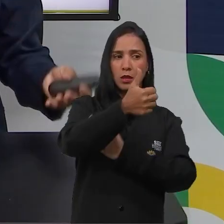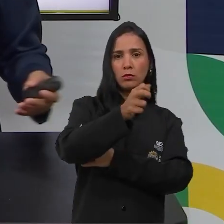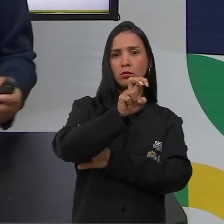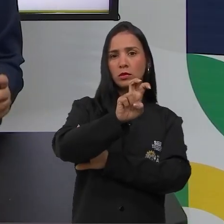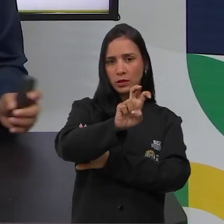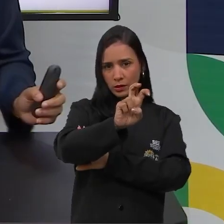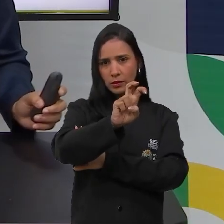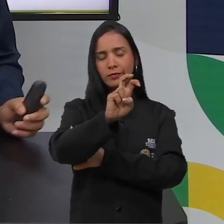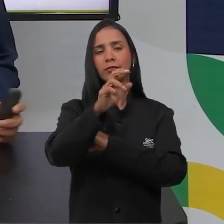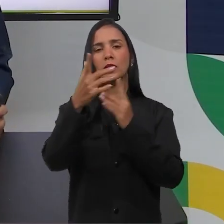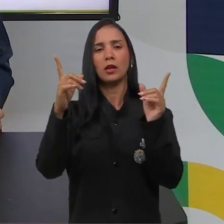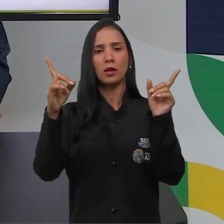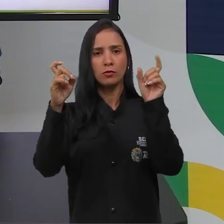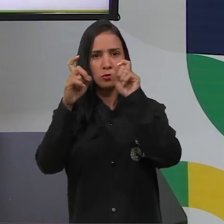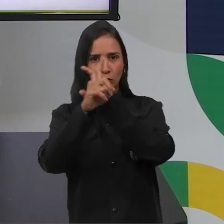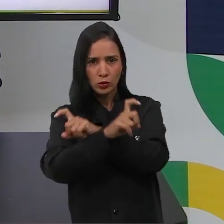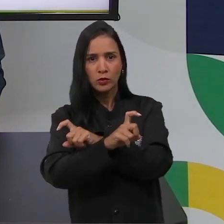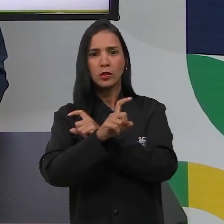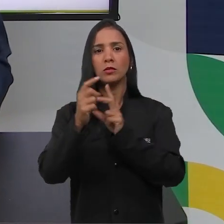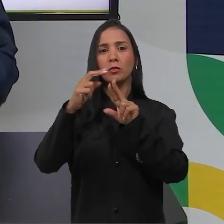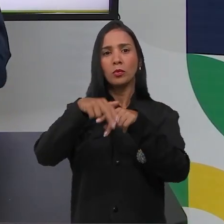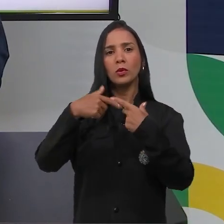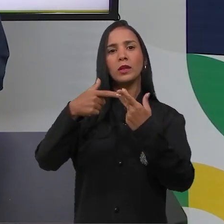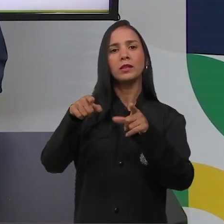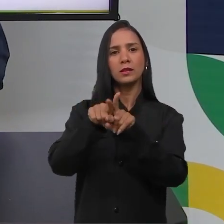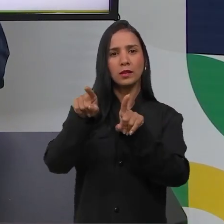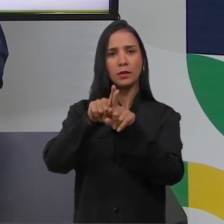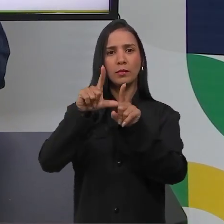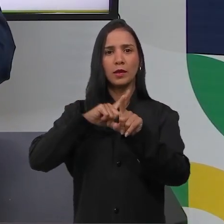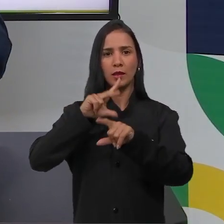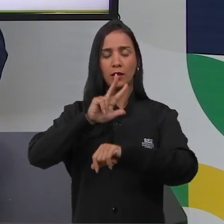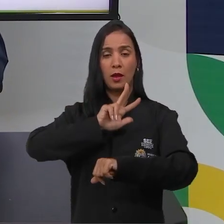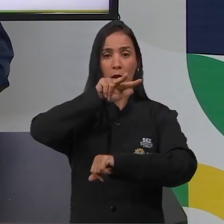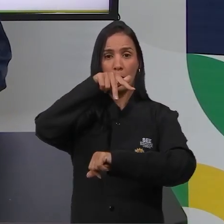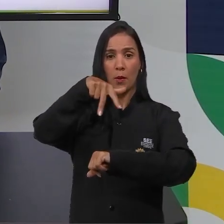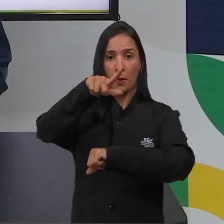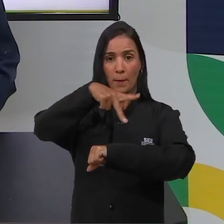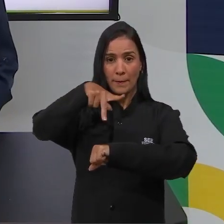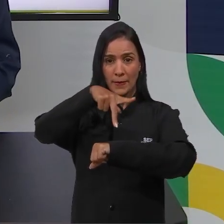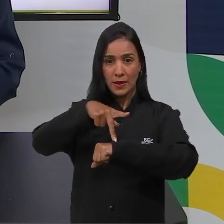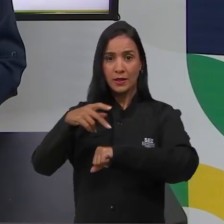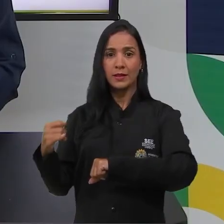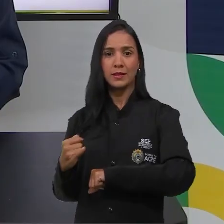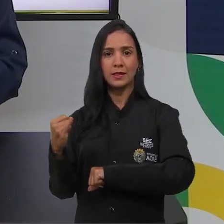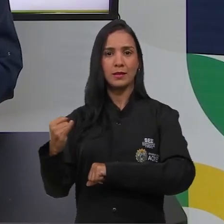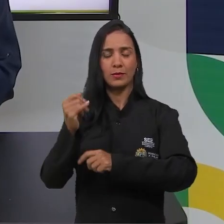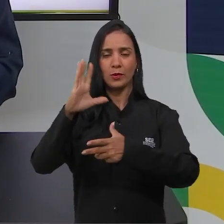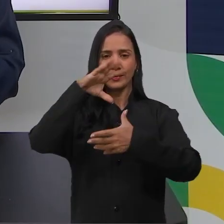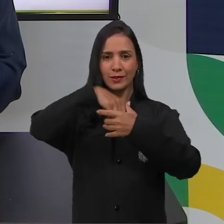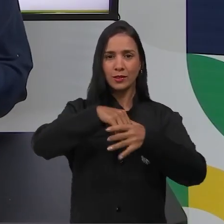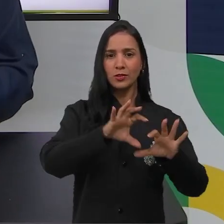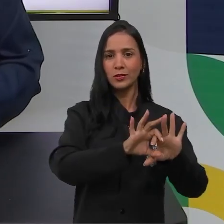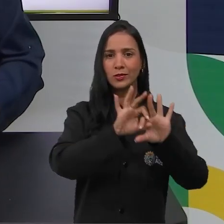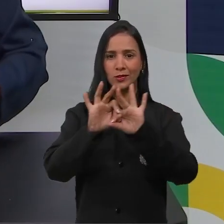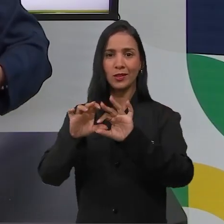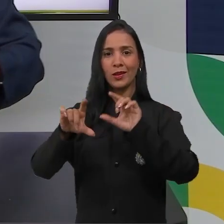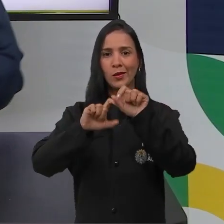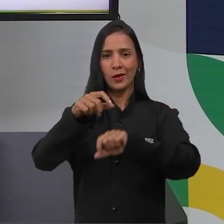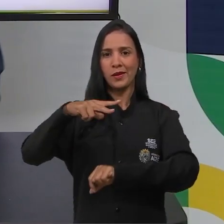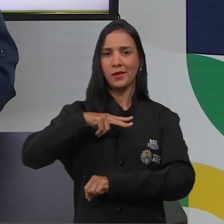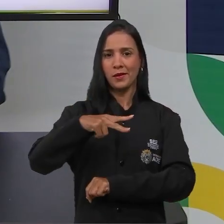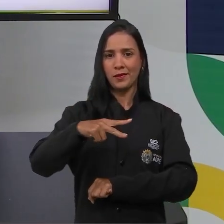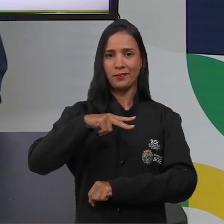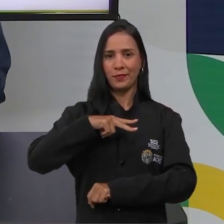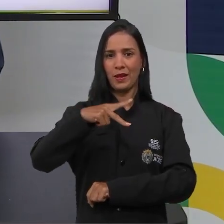nós temos um personagem muito importante, que é Portugal. Só para lembrar vocês, pessoal, nessa época, Portugal